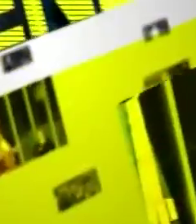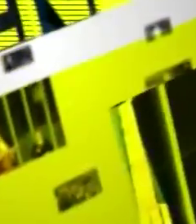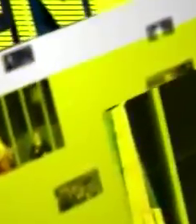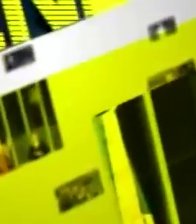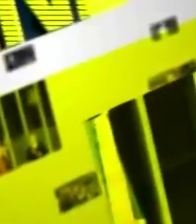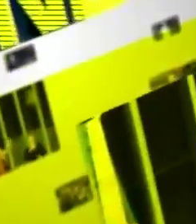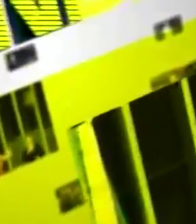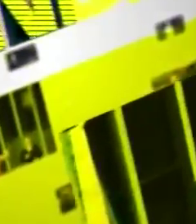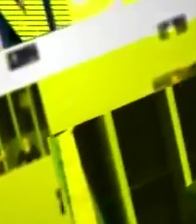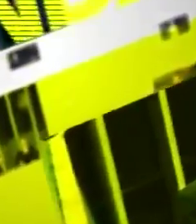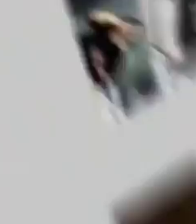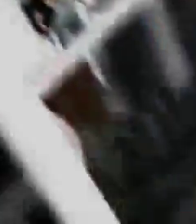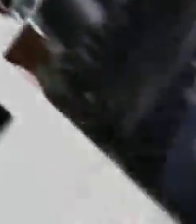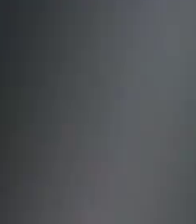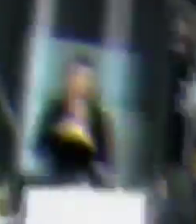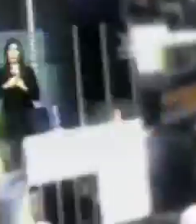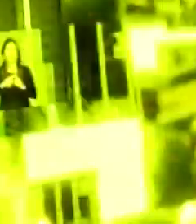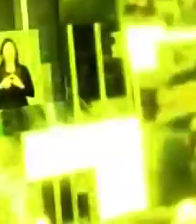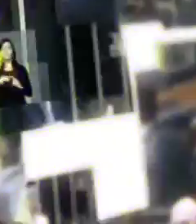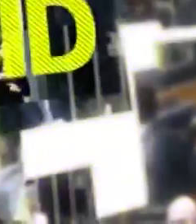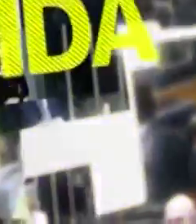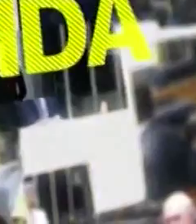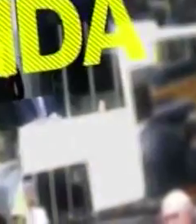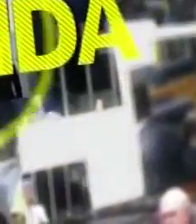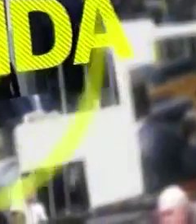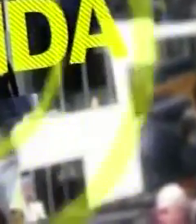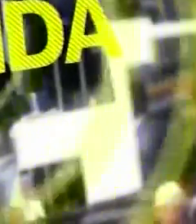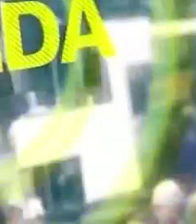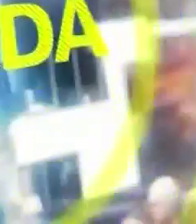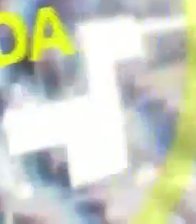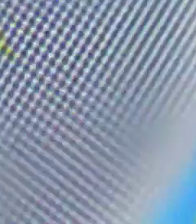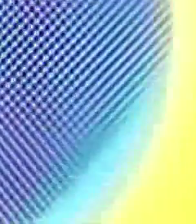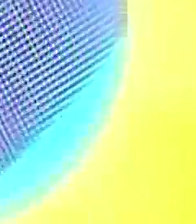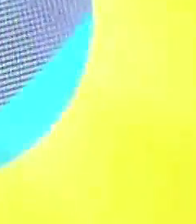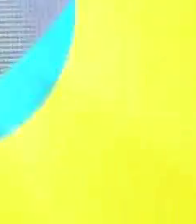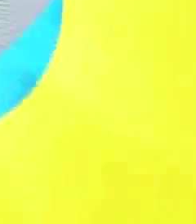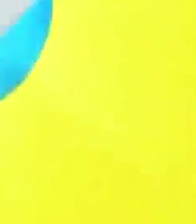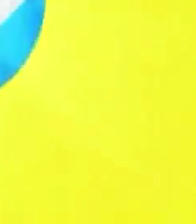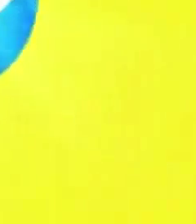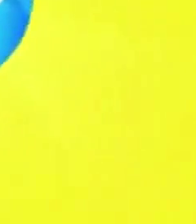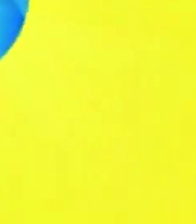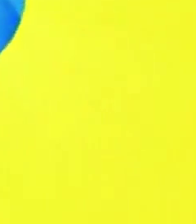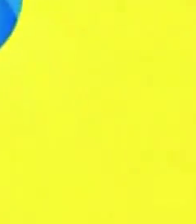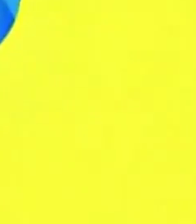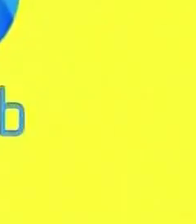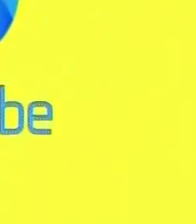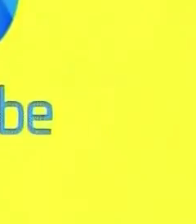Um segundo encaminhamento. Ministério de Santos, no meu estado de São Paulo.